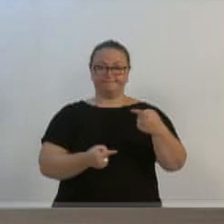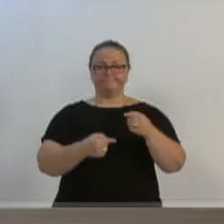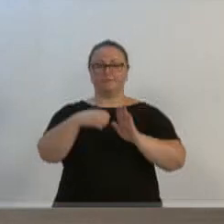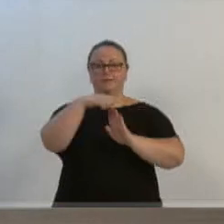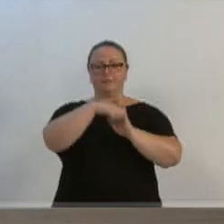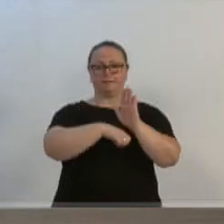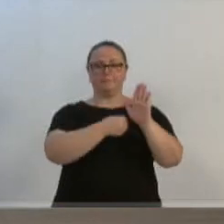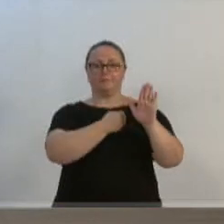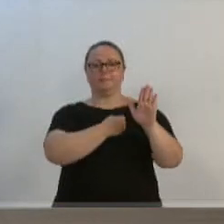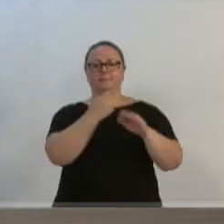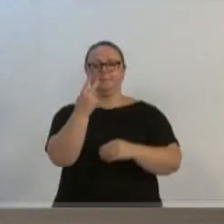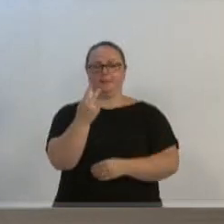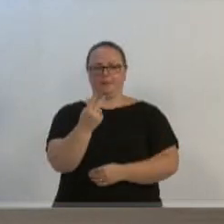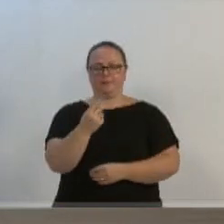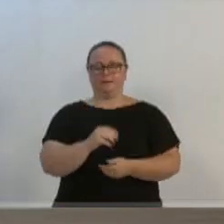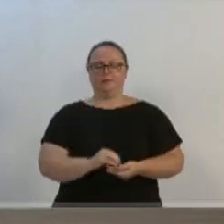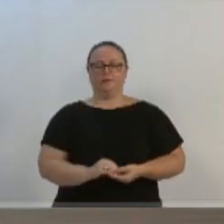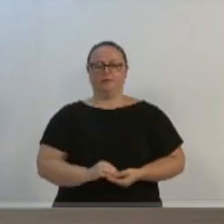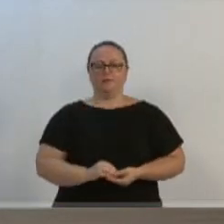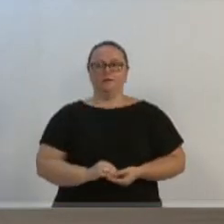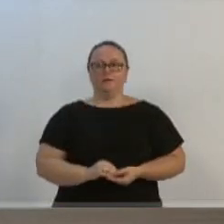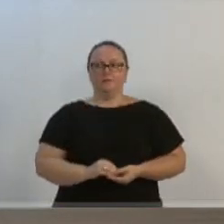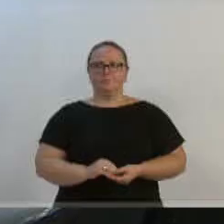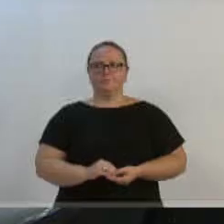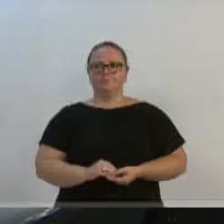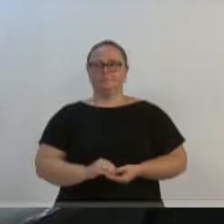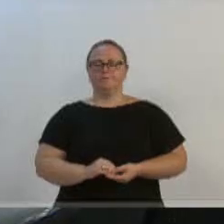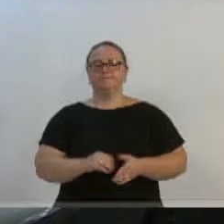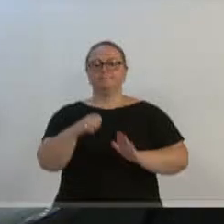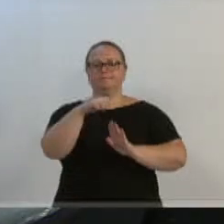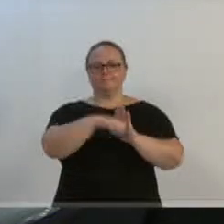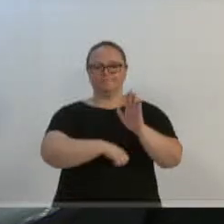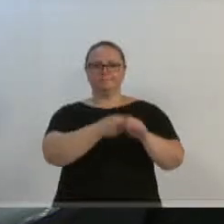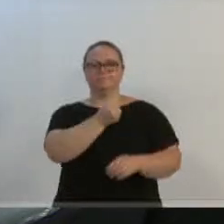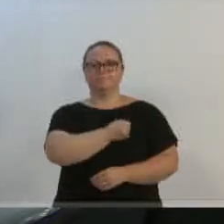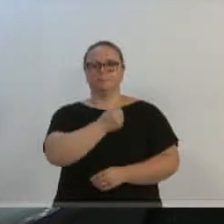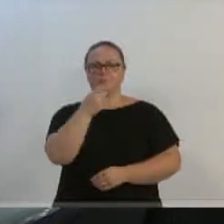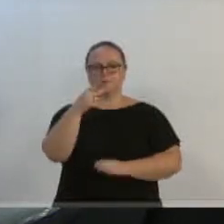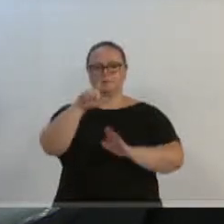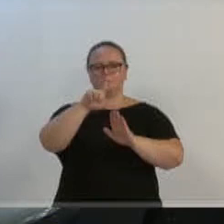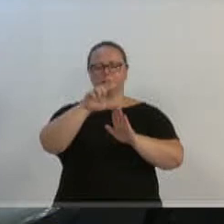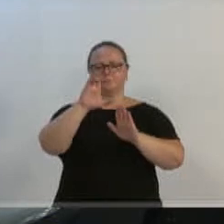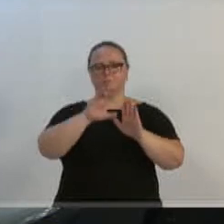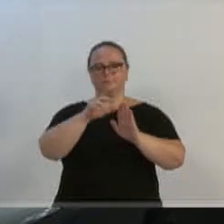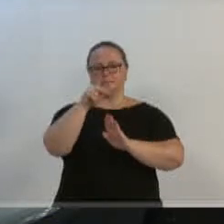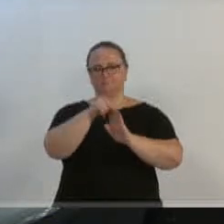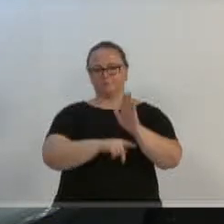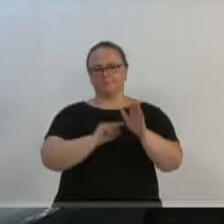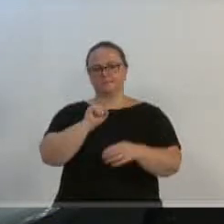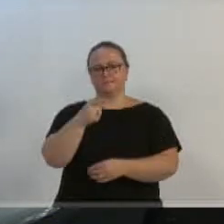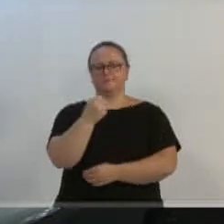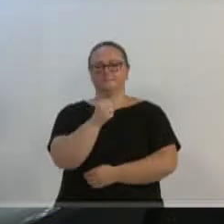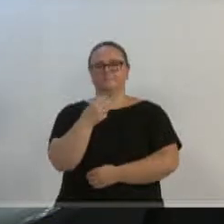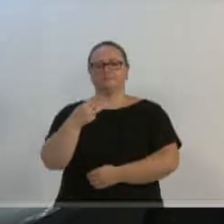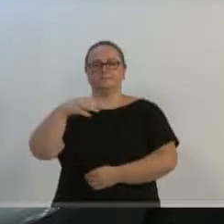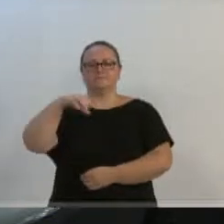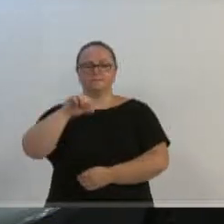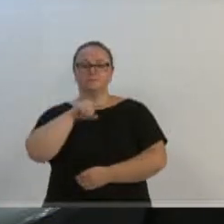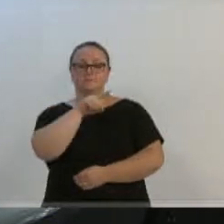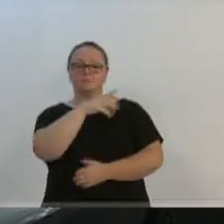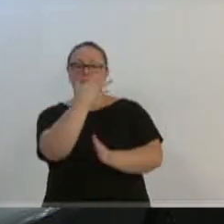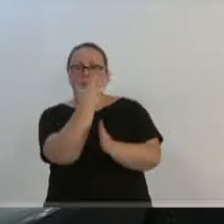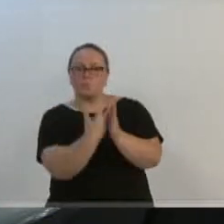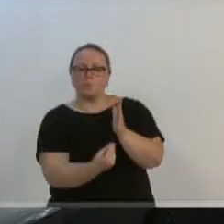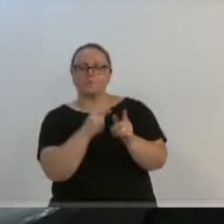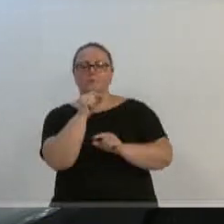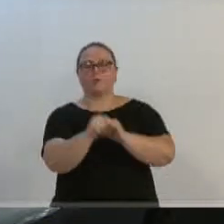Vereador Almir Vieira, por favor, a leitura aqui da segunda emenda. Emenda número 2 ao projeto de lei complementar número 1839. Essa emenda supressiva suprime a